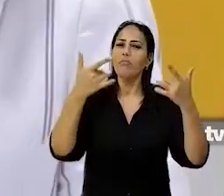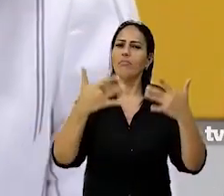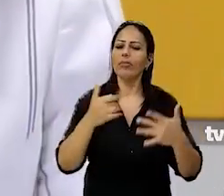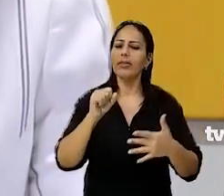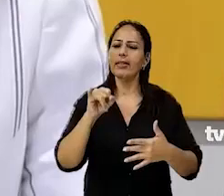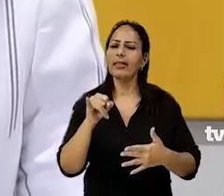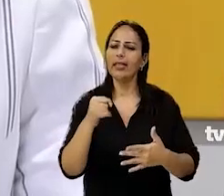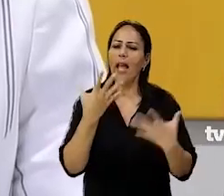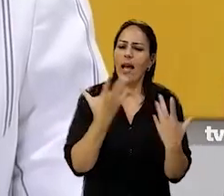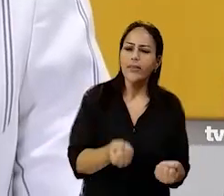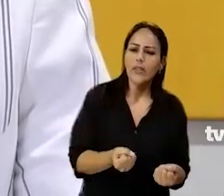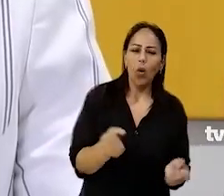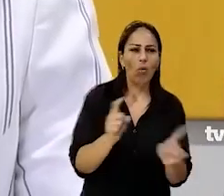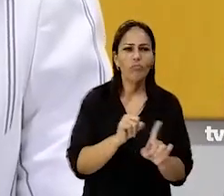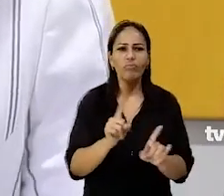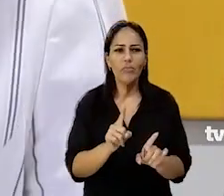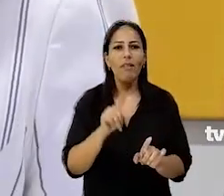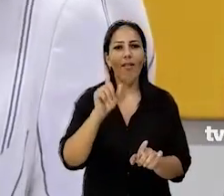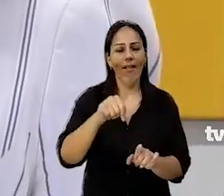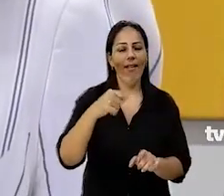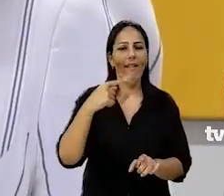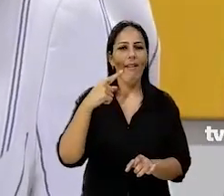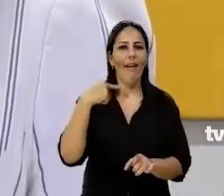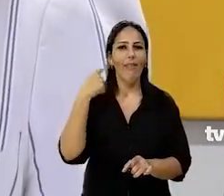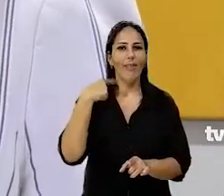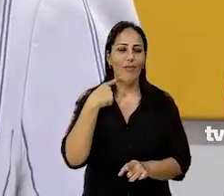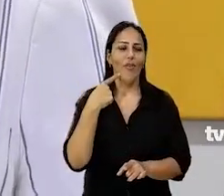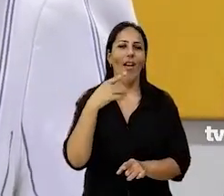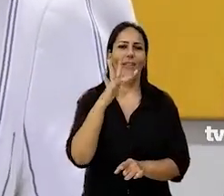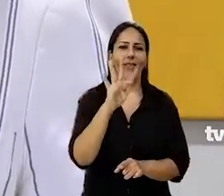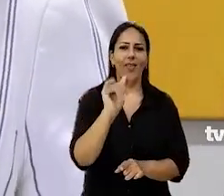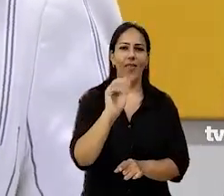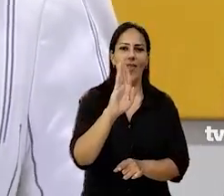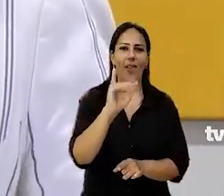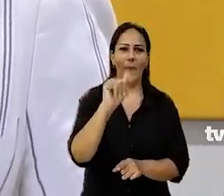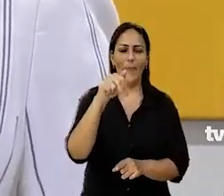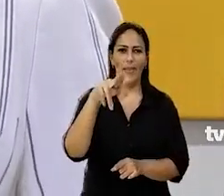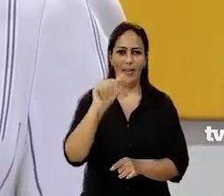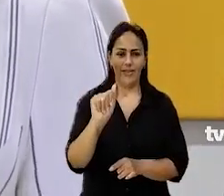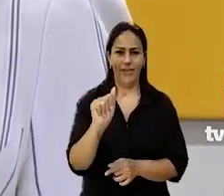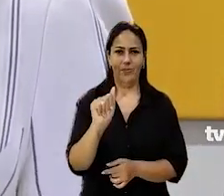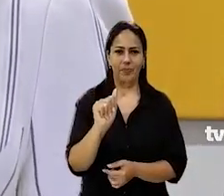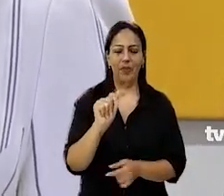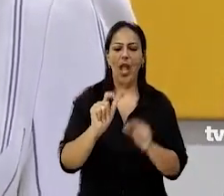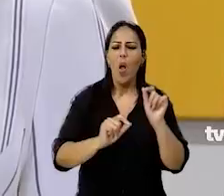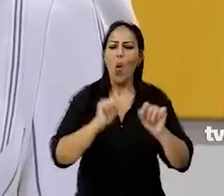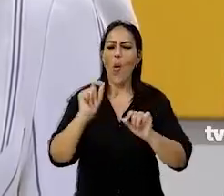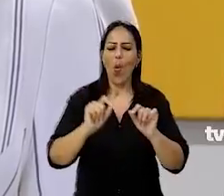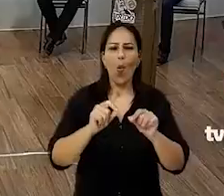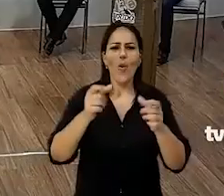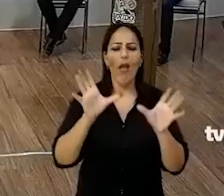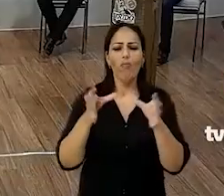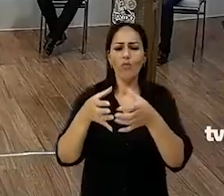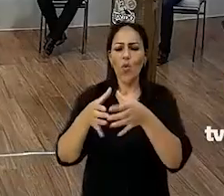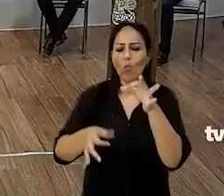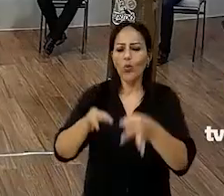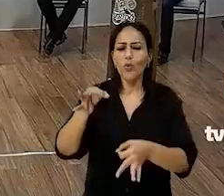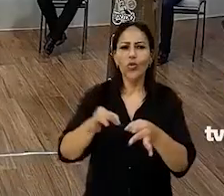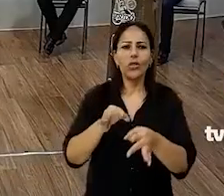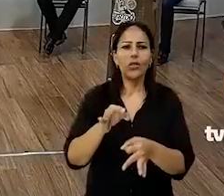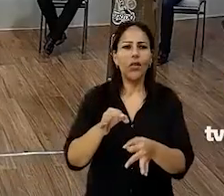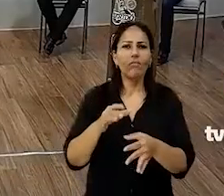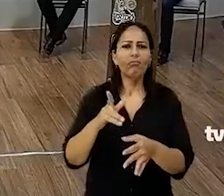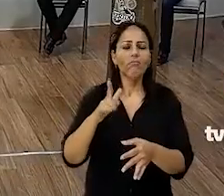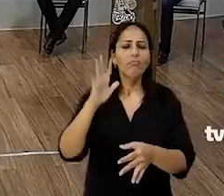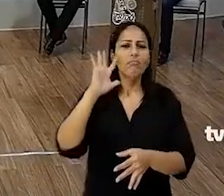da comissão jurídica é a doutora Fabiana Souza. Doutora Fabiana, o que foi que a comissão jurídica